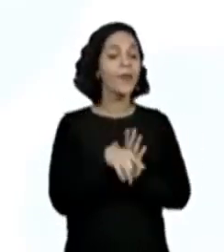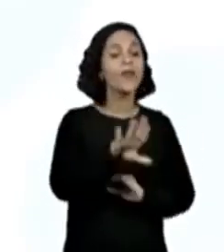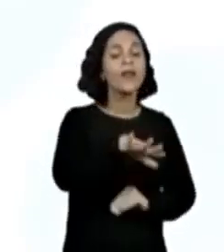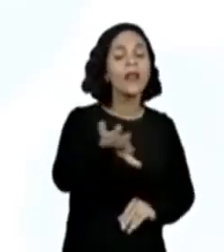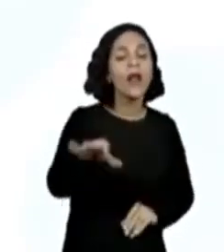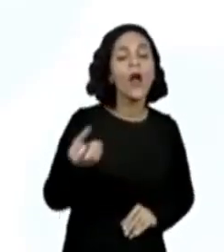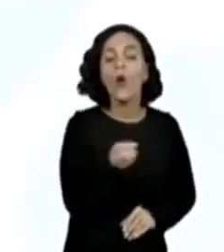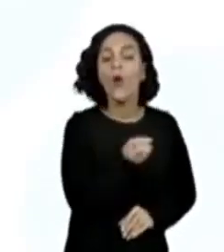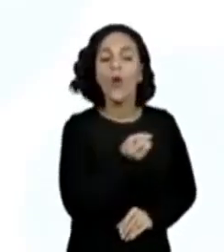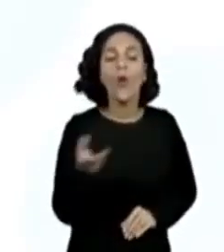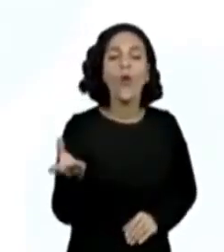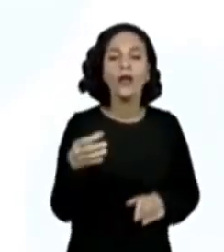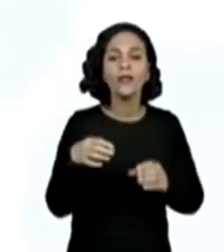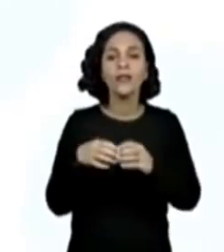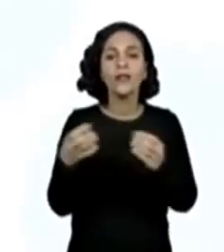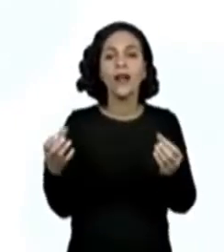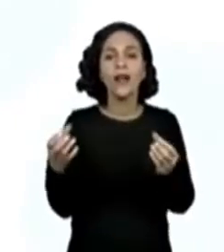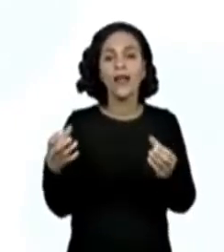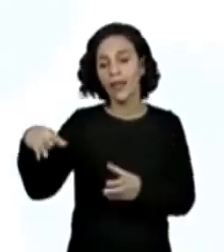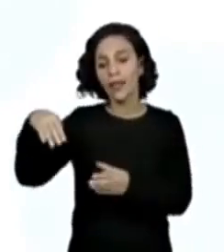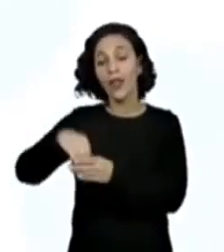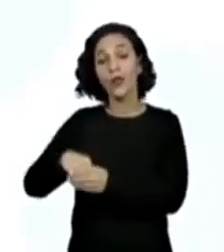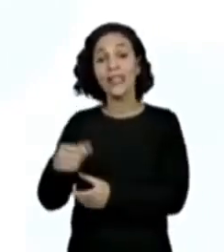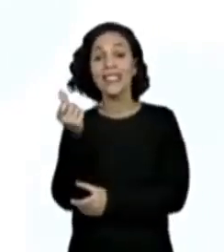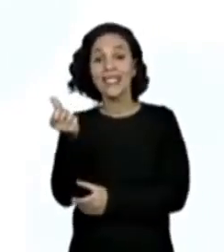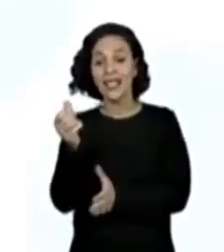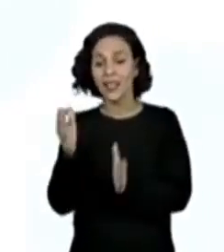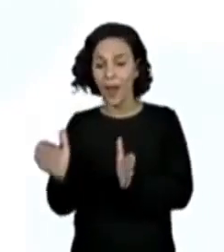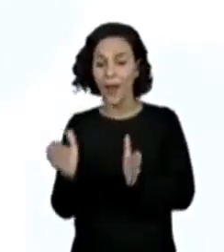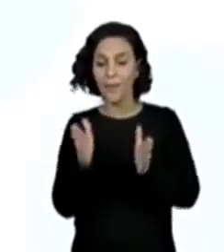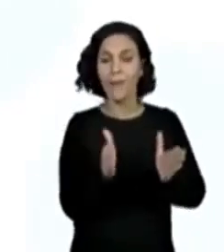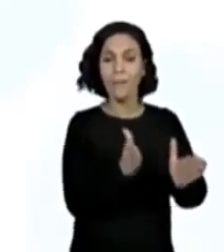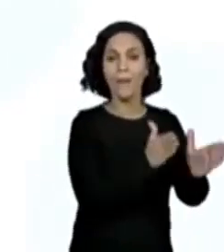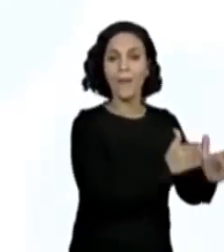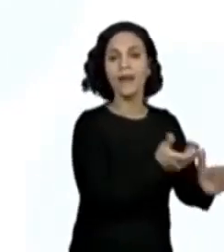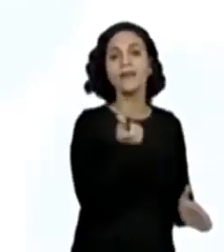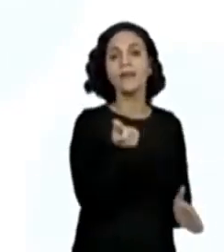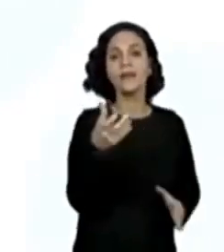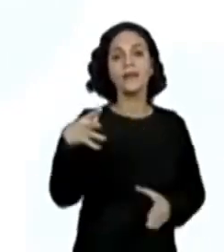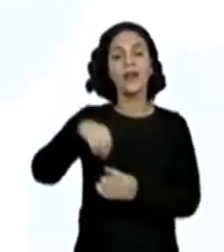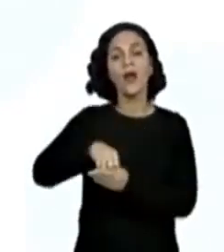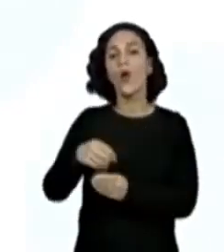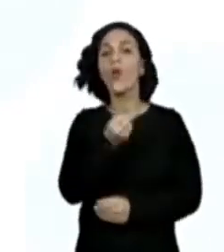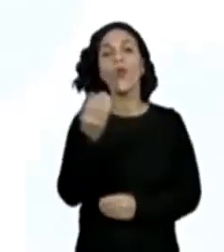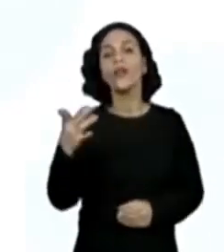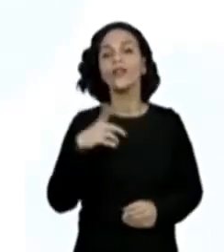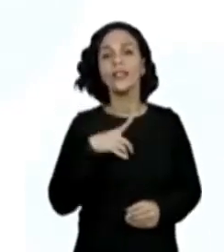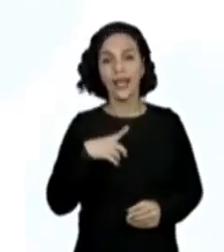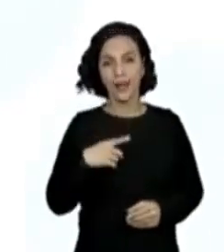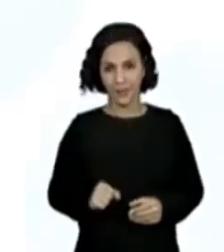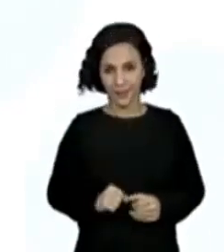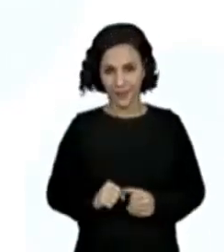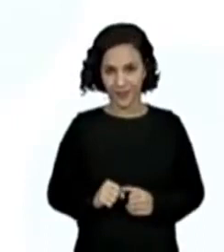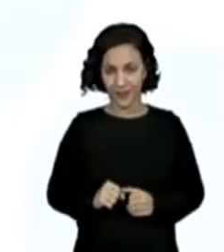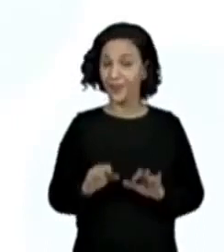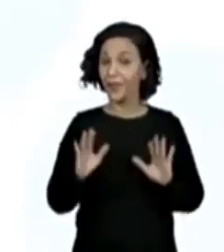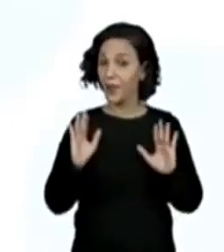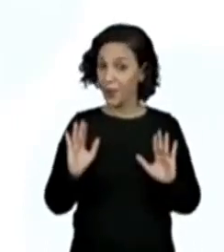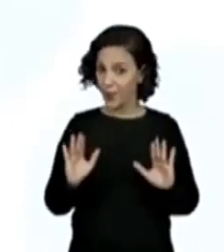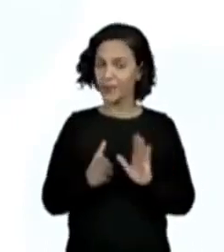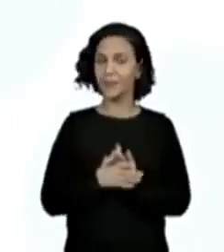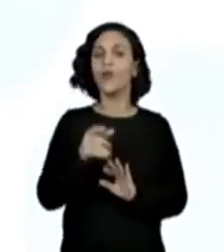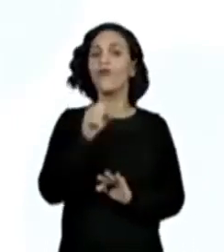quantos caquis há nas 6 embalagens? Olha só, então o senhor José comprou